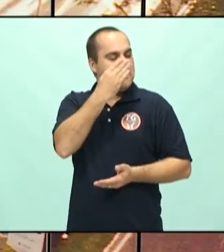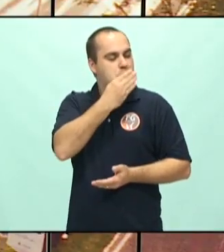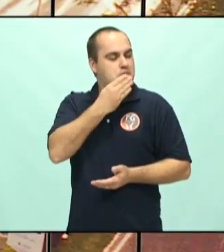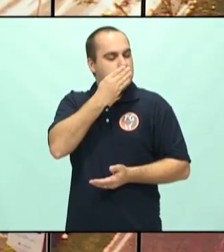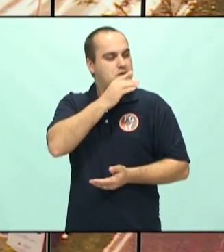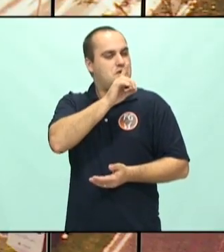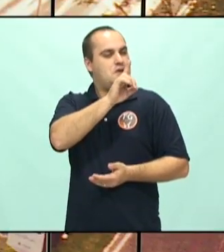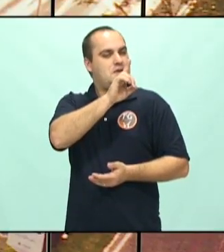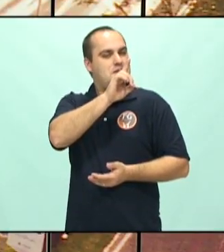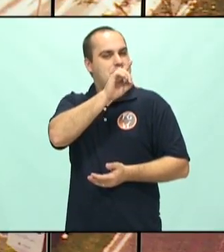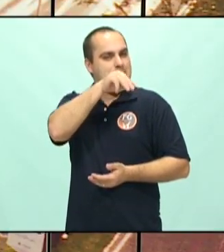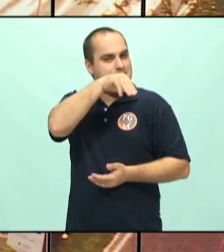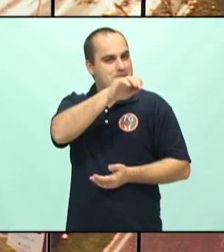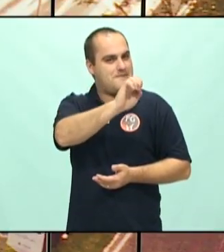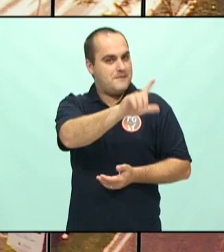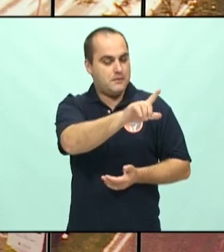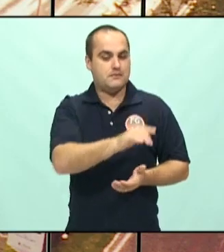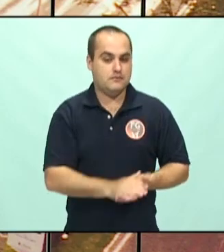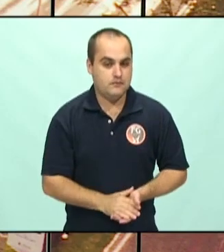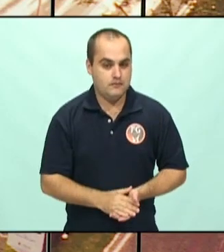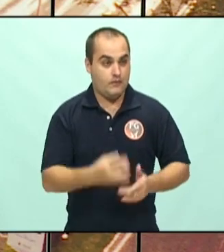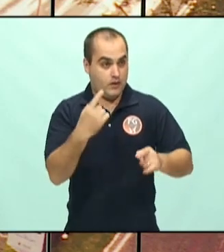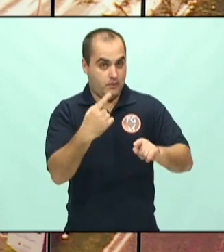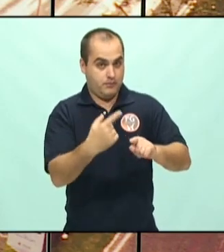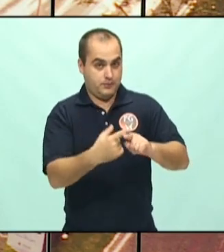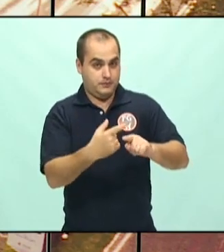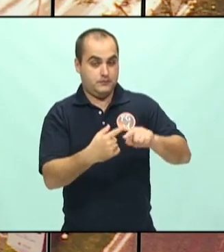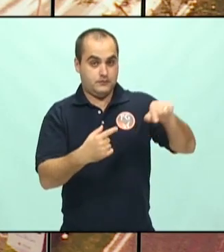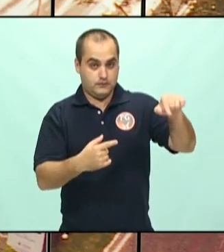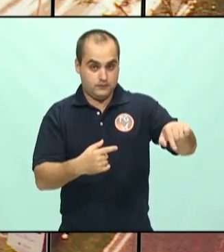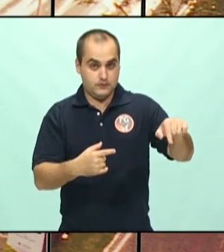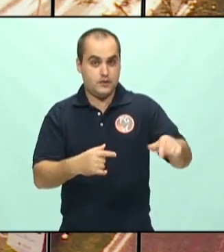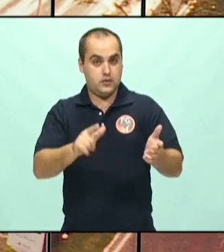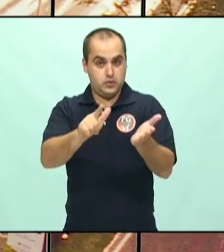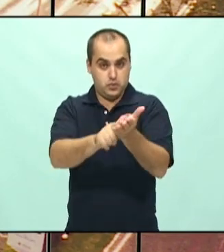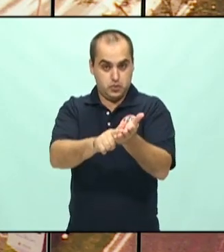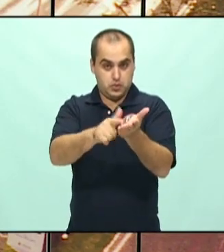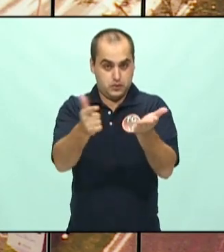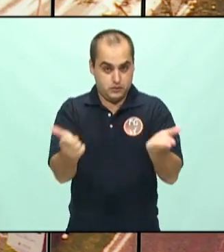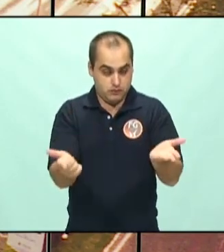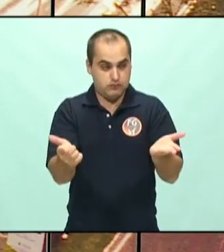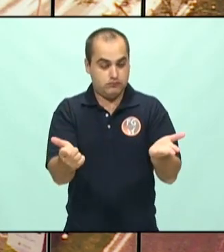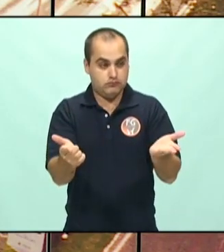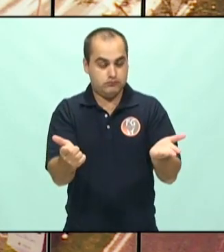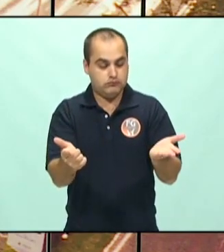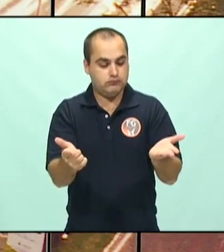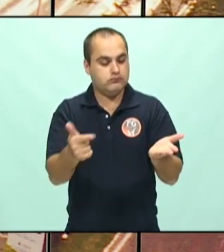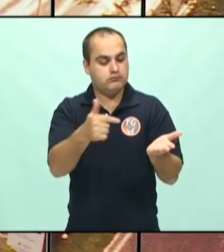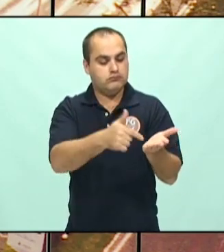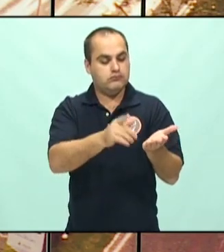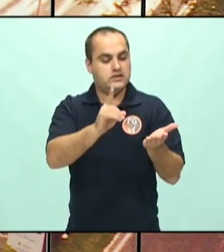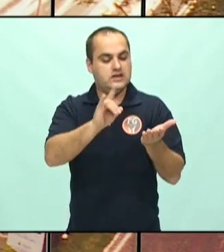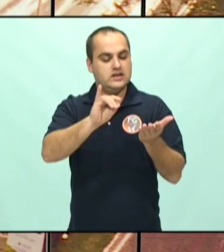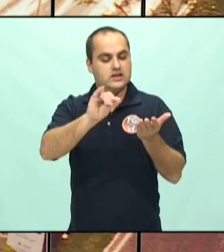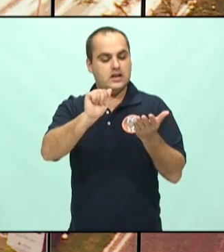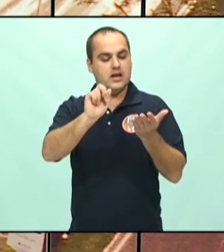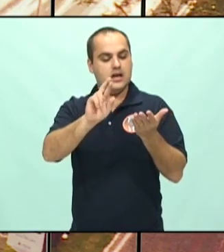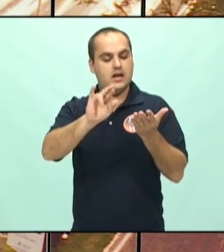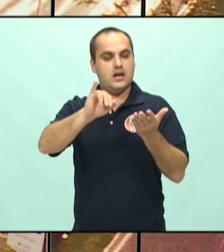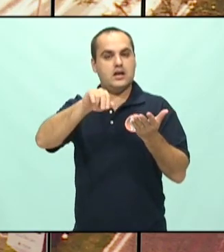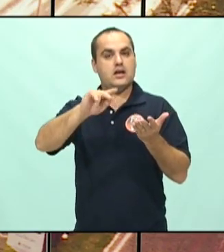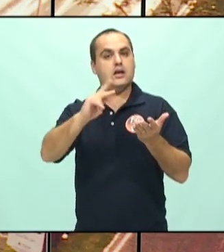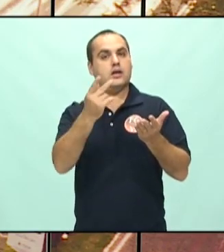do nosso dinheirinho o litoral de todo dia um abraço a diretora samaria toda a equipe do diarinho